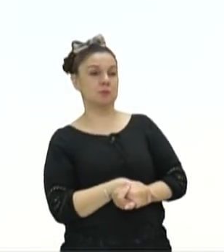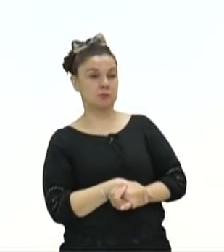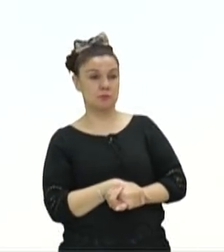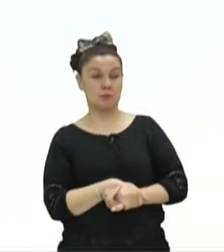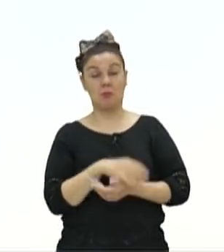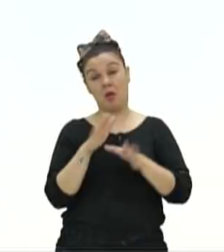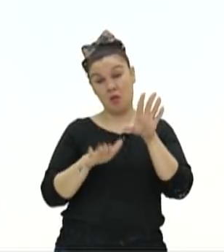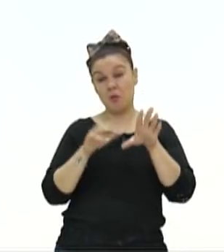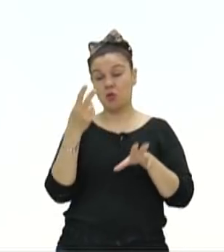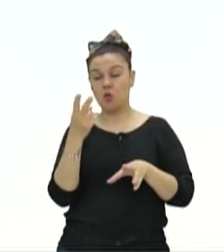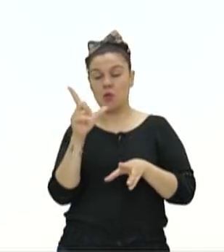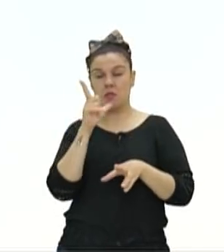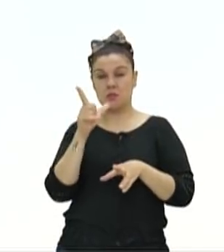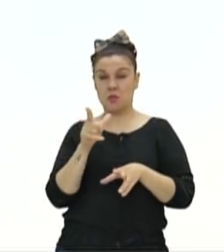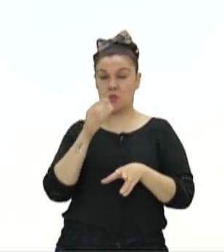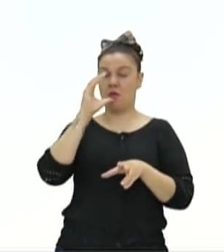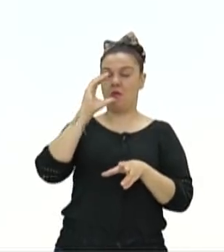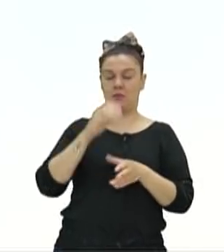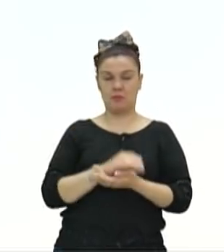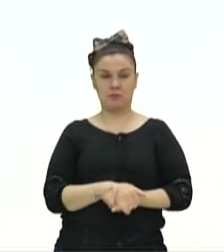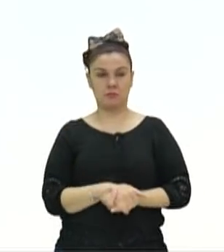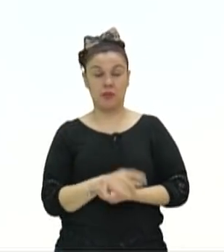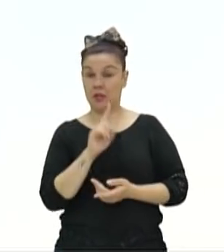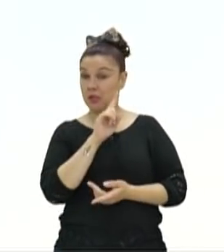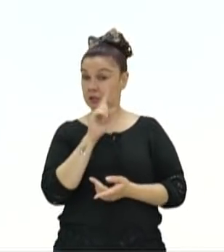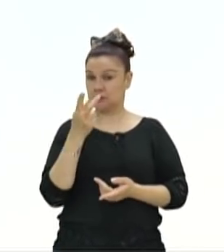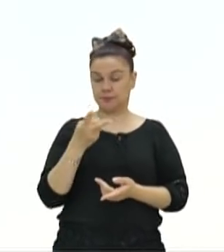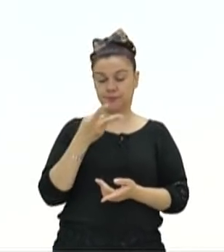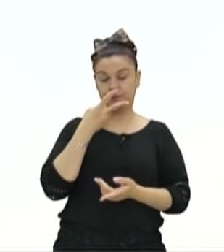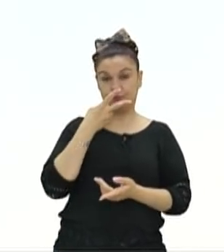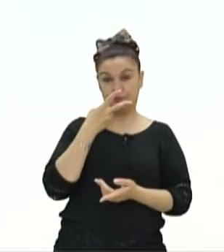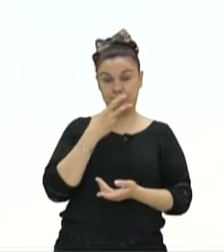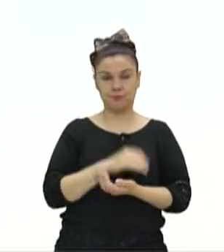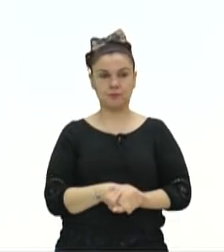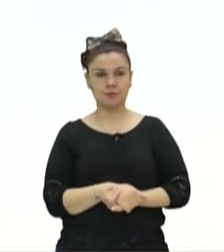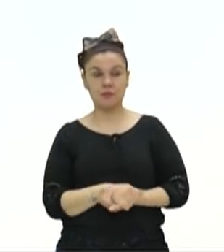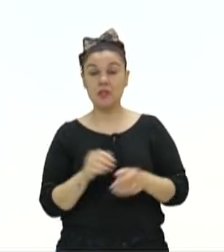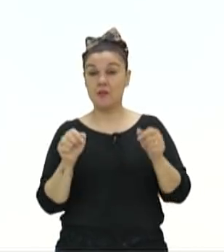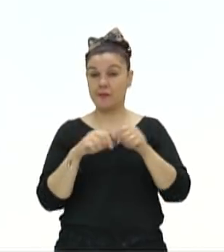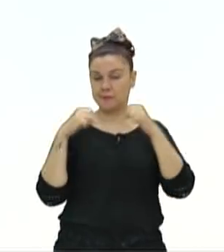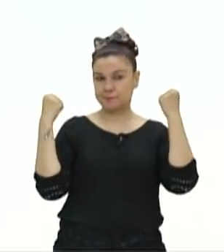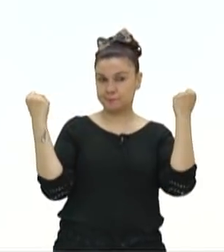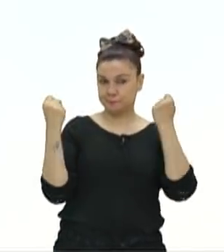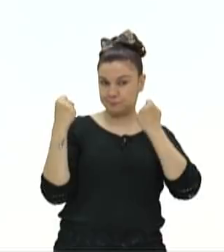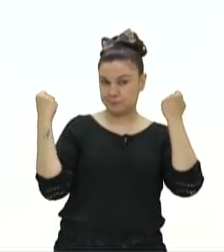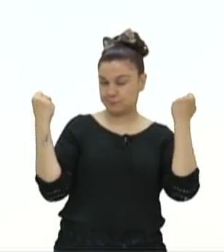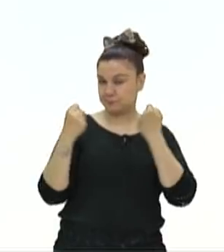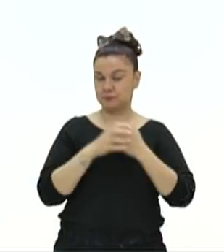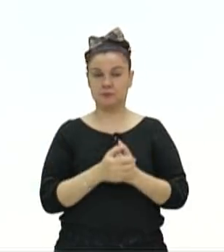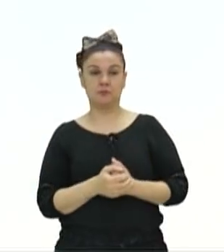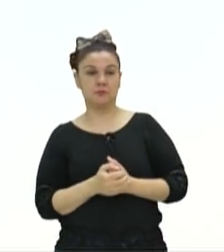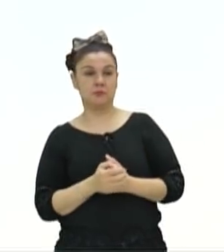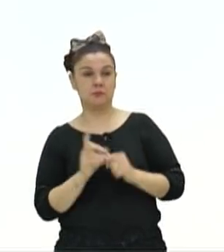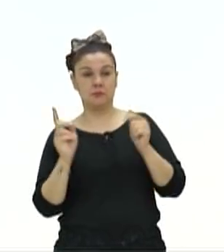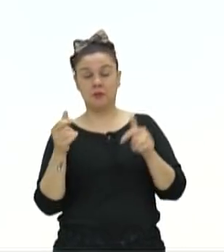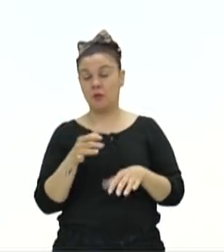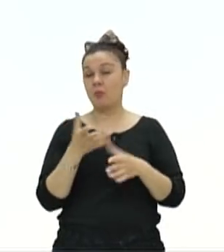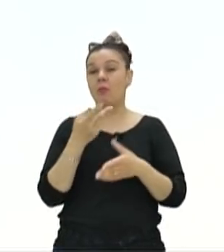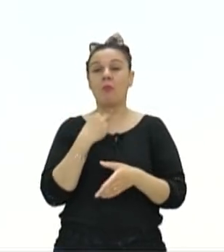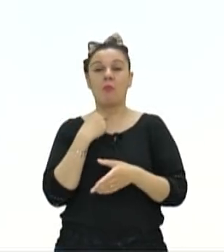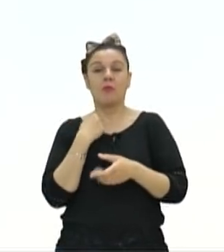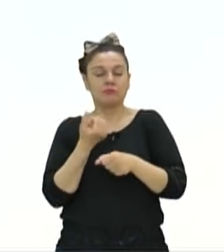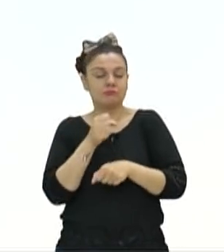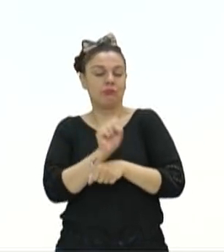pelo menos 2 litros aí no dia. Não fumar, tá? Praticar atividade física, né? Não pode